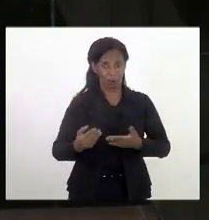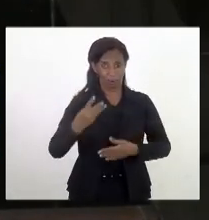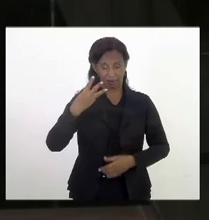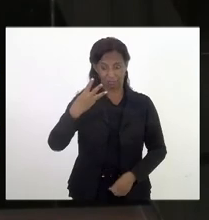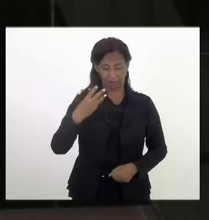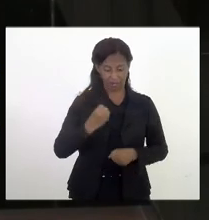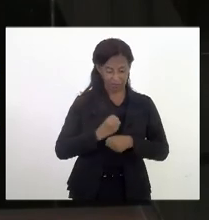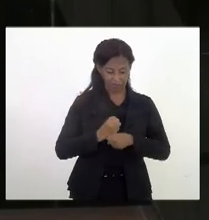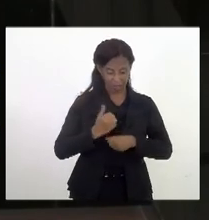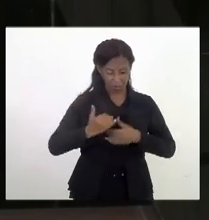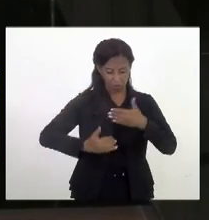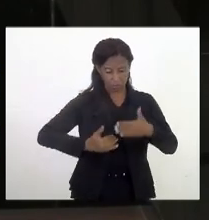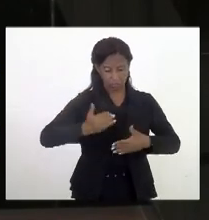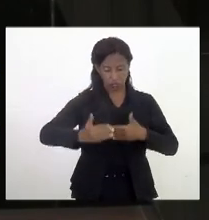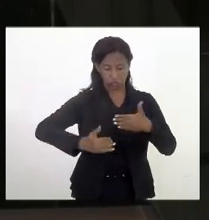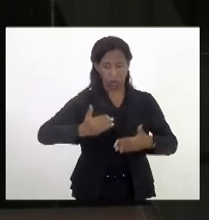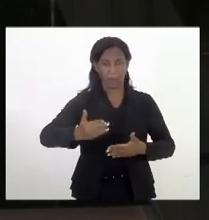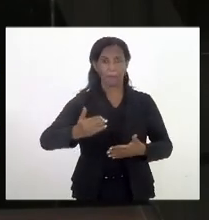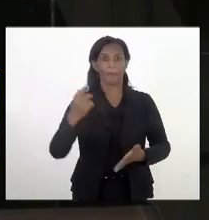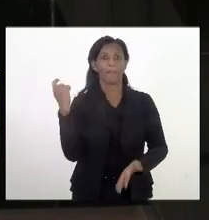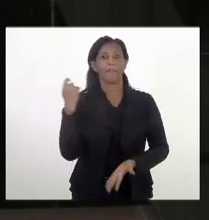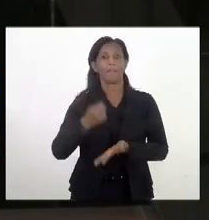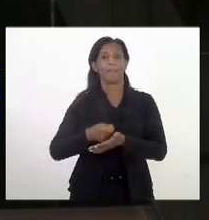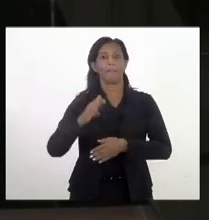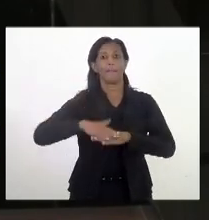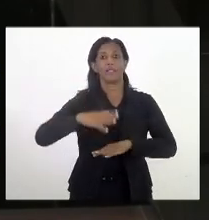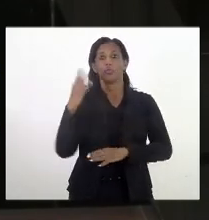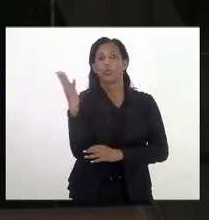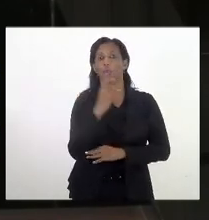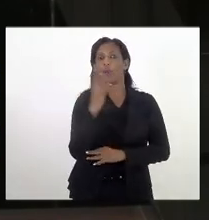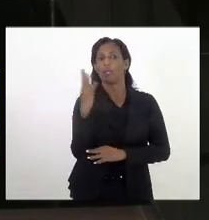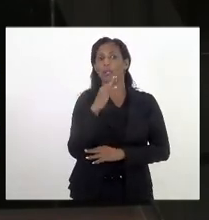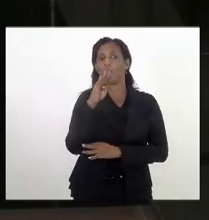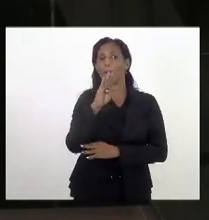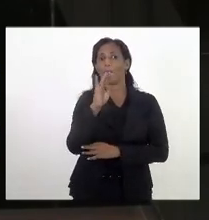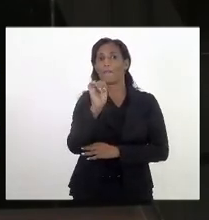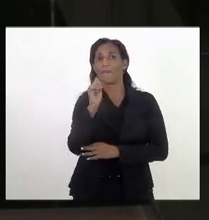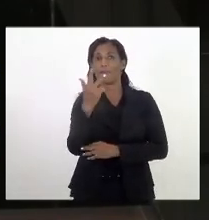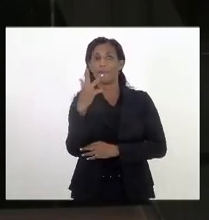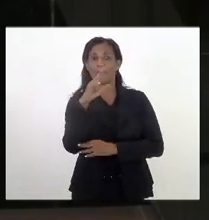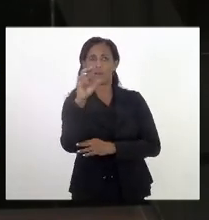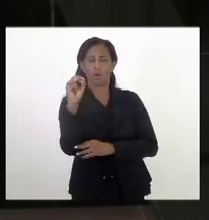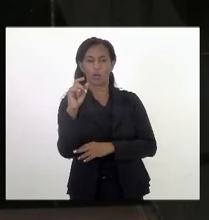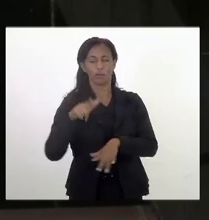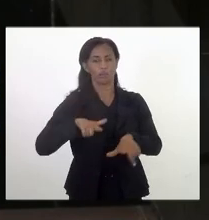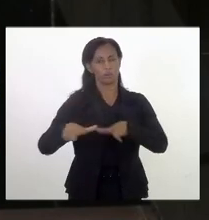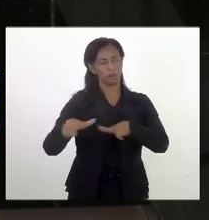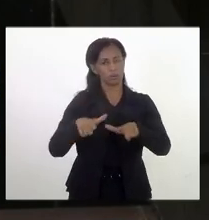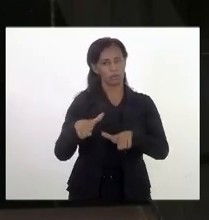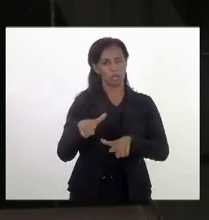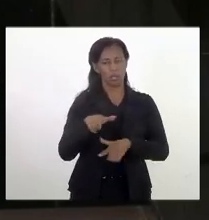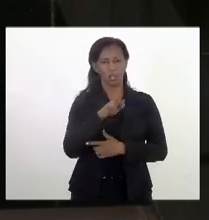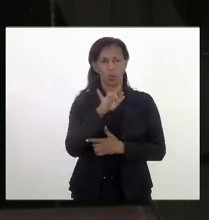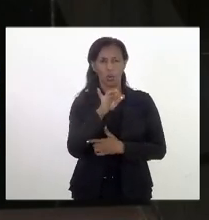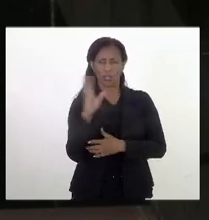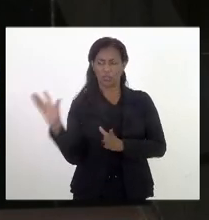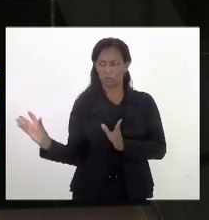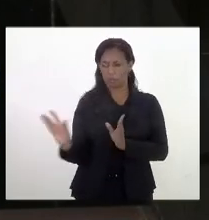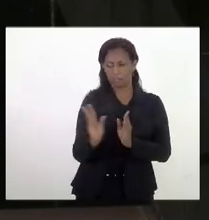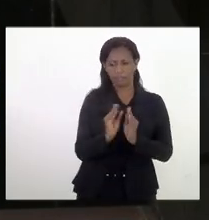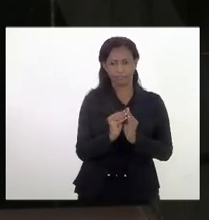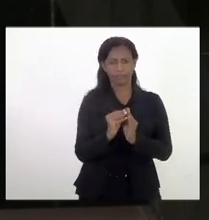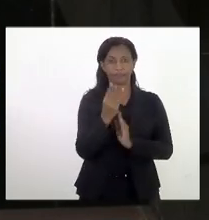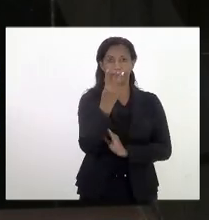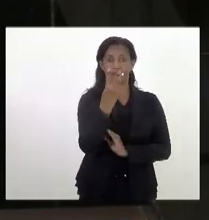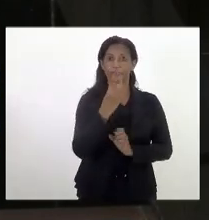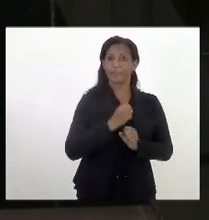pagar mais de 44 bilhões de serviço da dívida. E com o regime, em 3 anos,